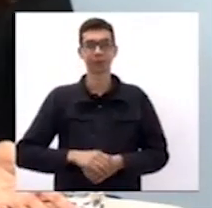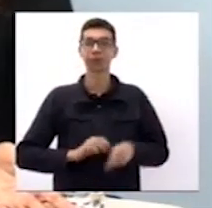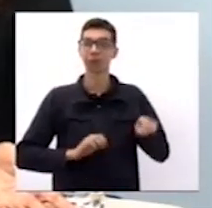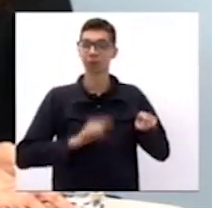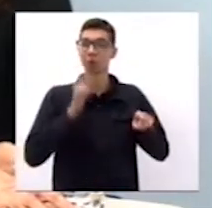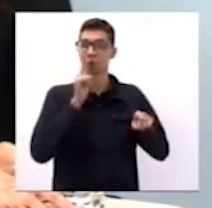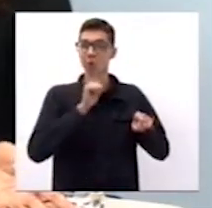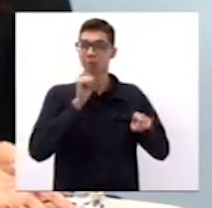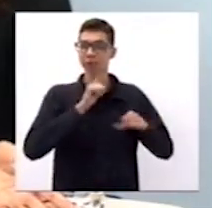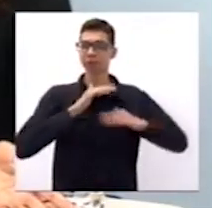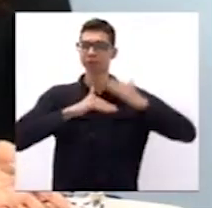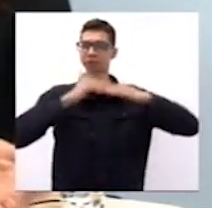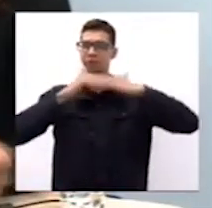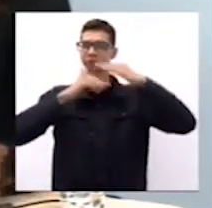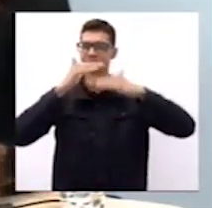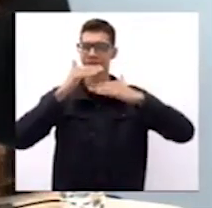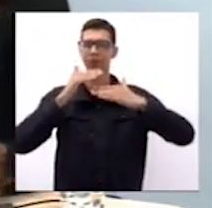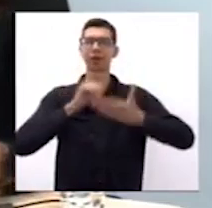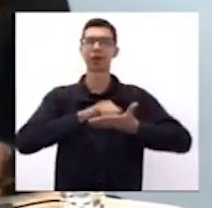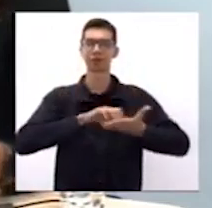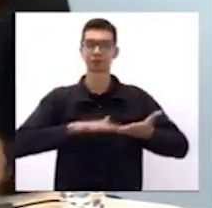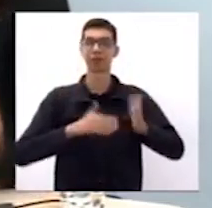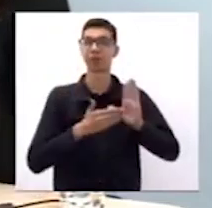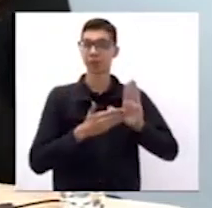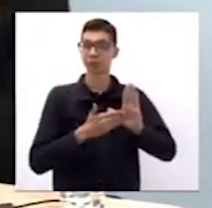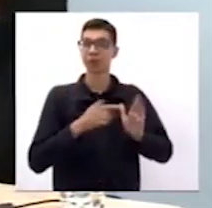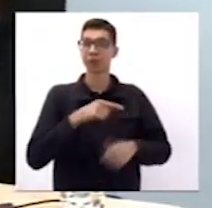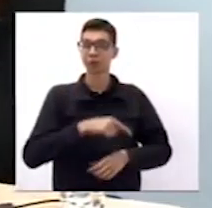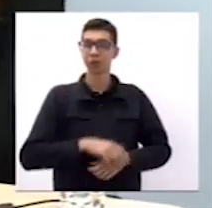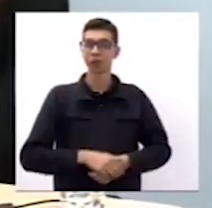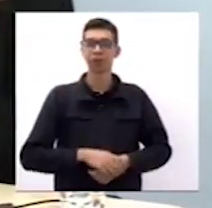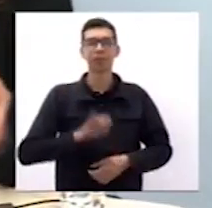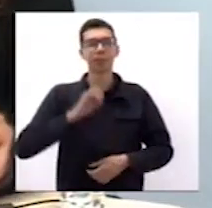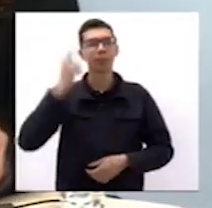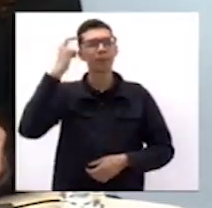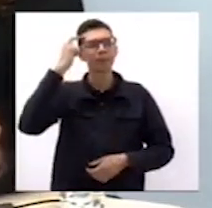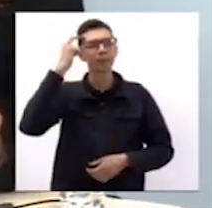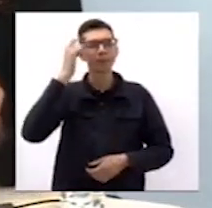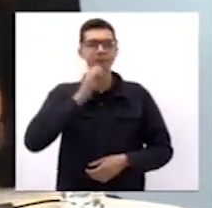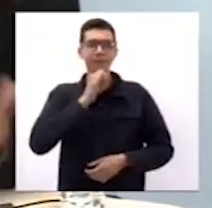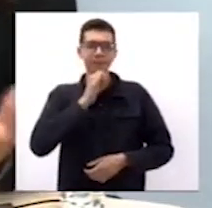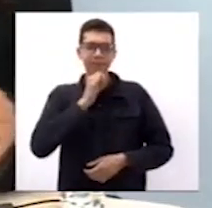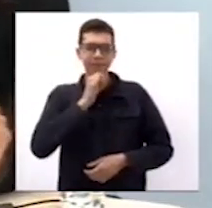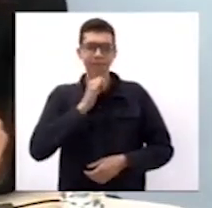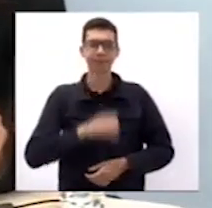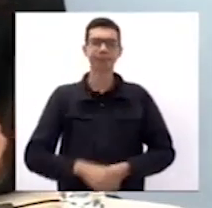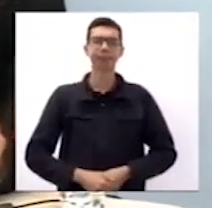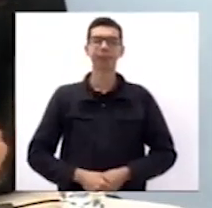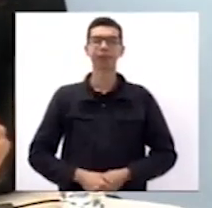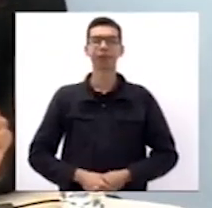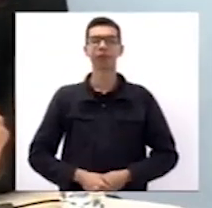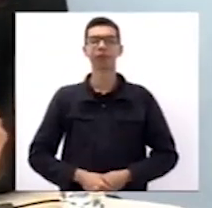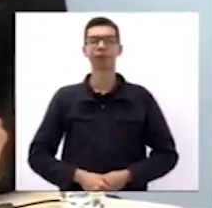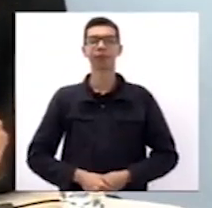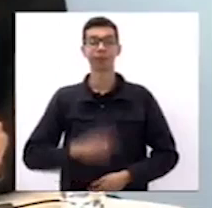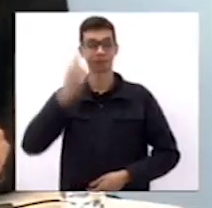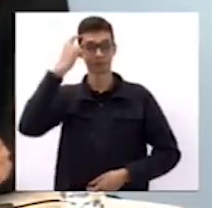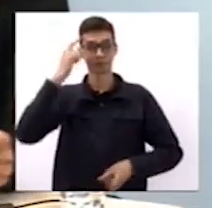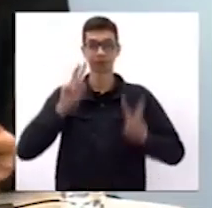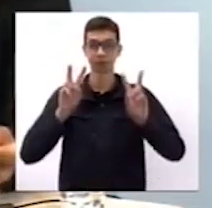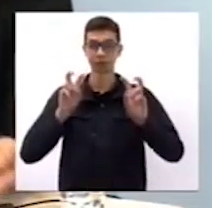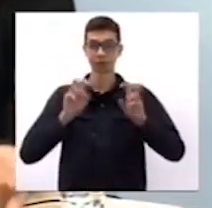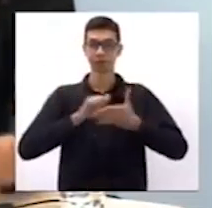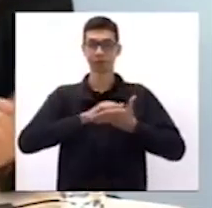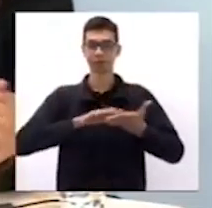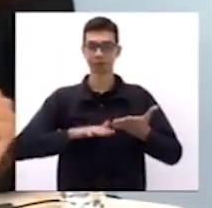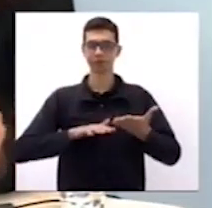as atividades que estão sendo propostas, né? E quando a gente pensa, quando a gente pensa aí nesse roteiro de